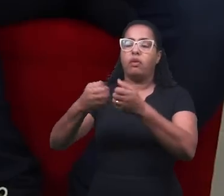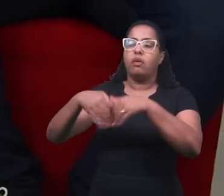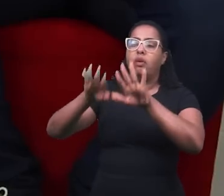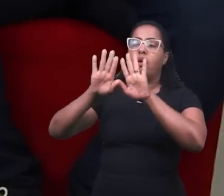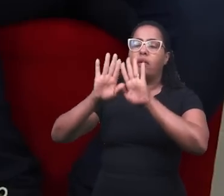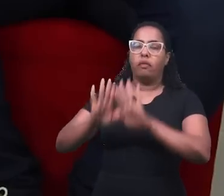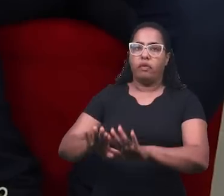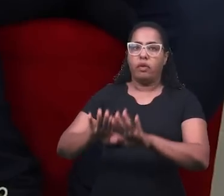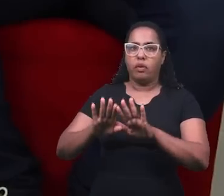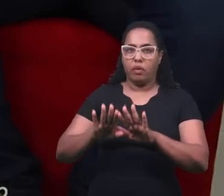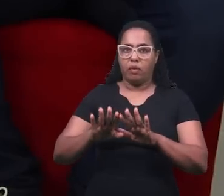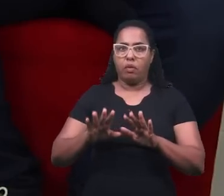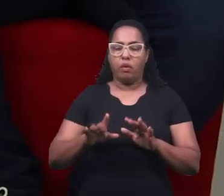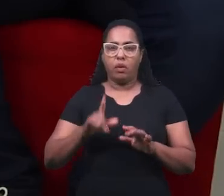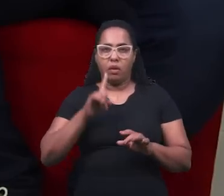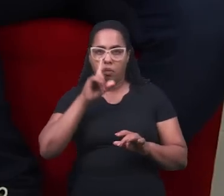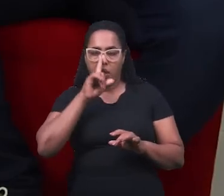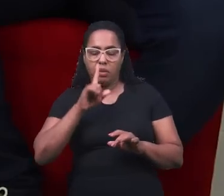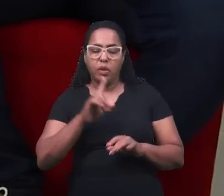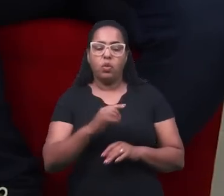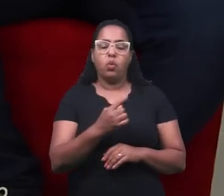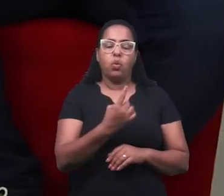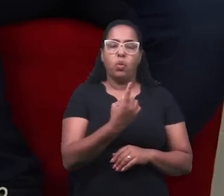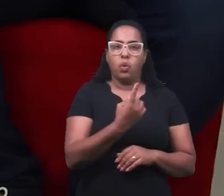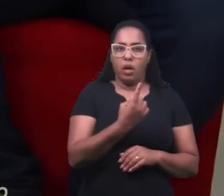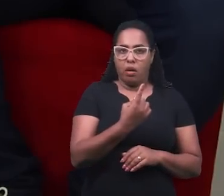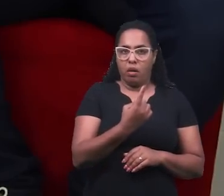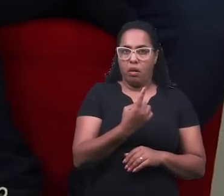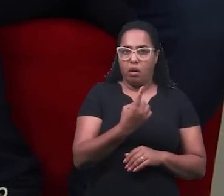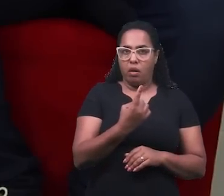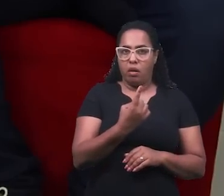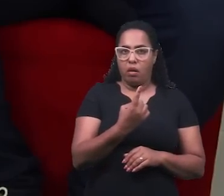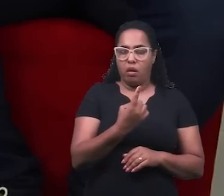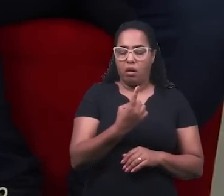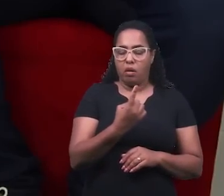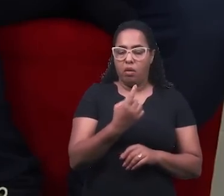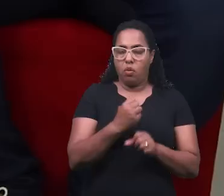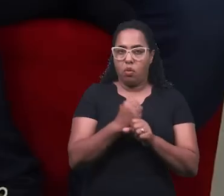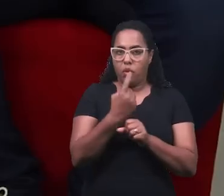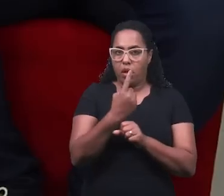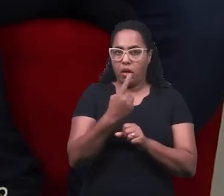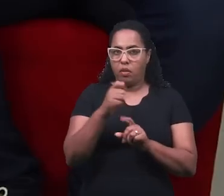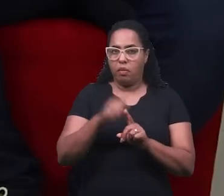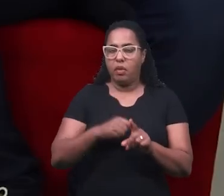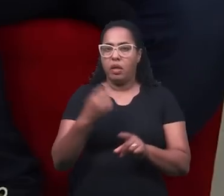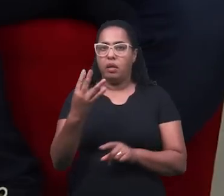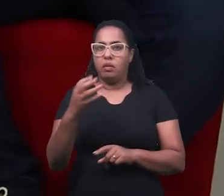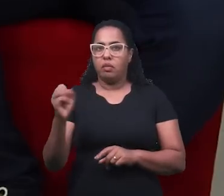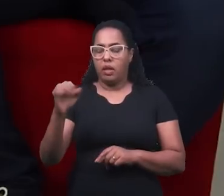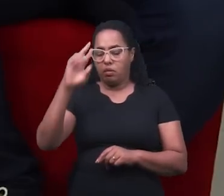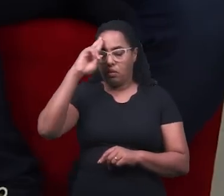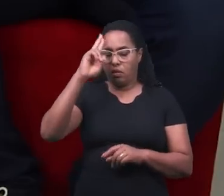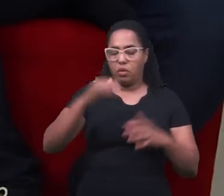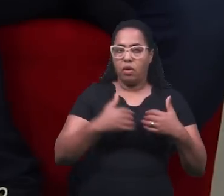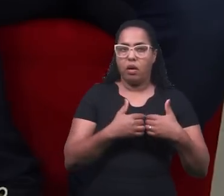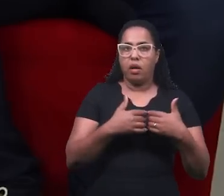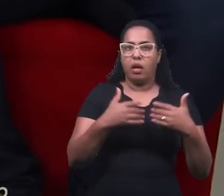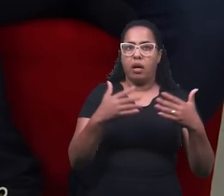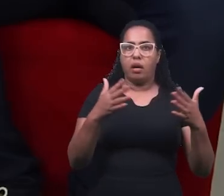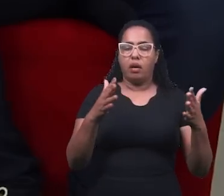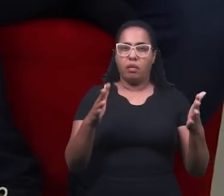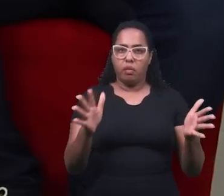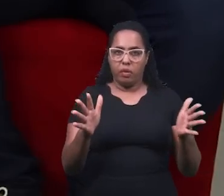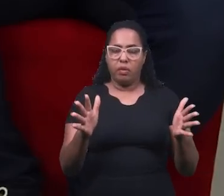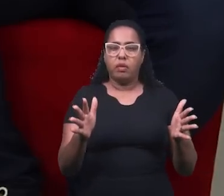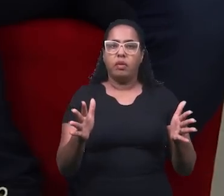ali por motivo de visto, 1 ano e 9 meses sem eles. Foi quando o Senhor abriu uma porta e o visto chegou e a